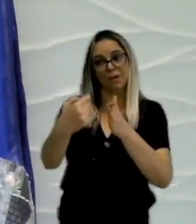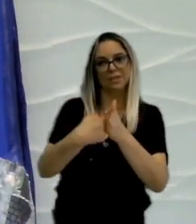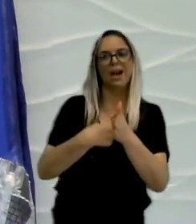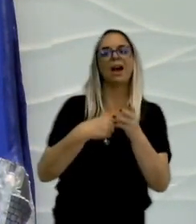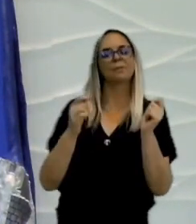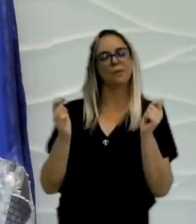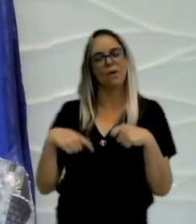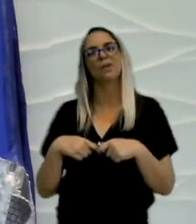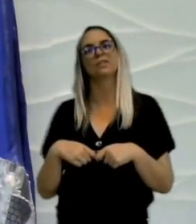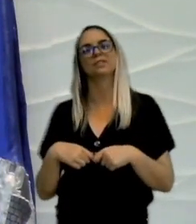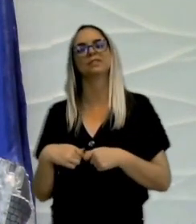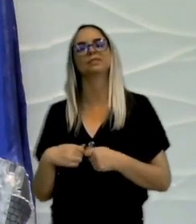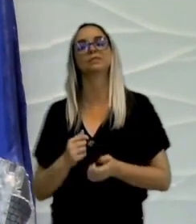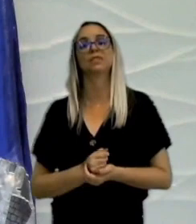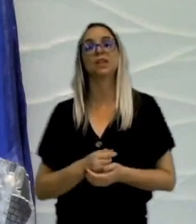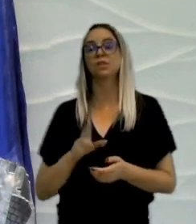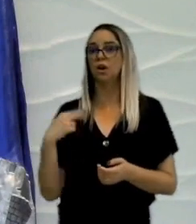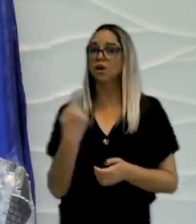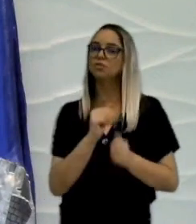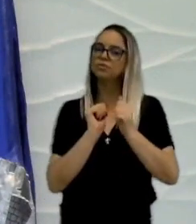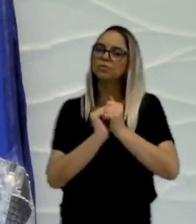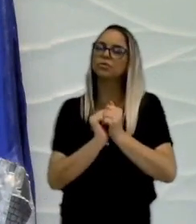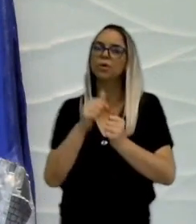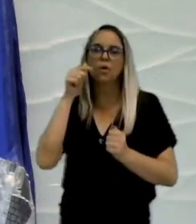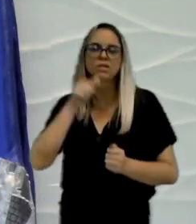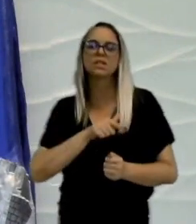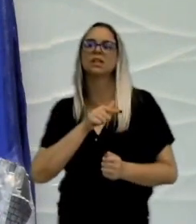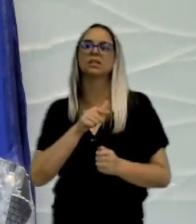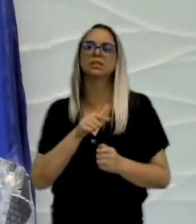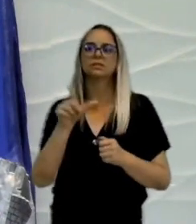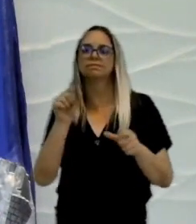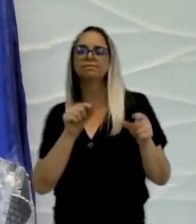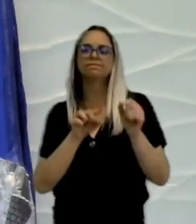podermos encontrar alternativas para solucionar e